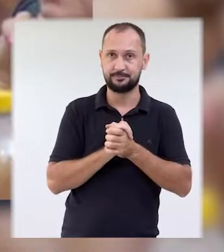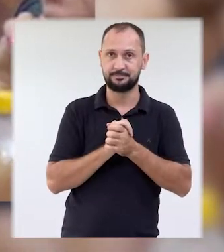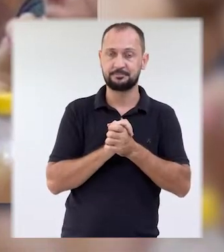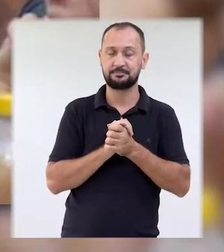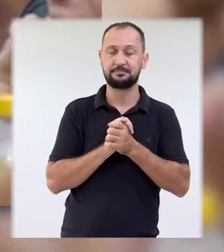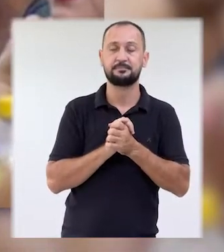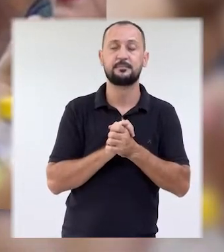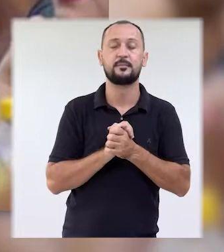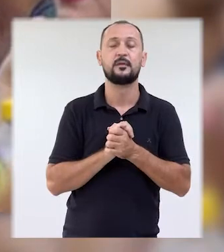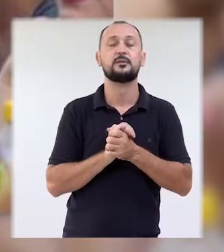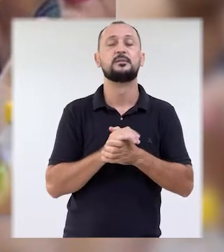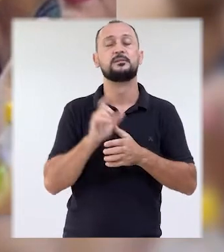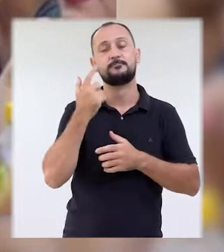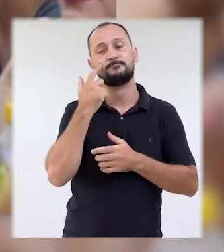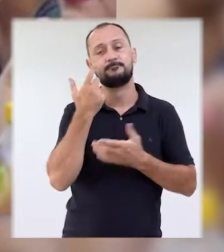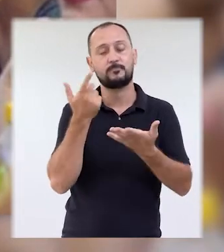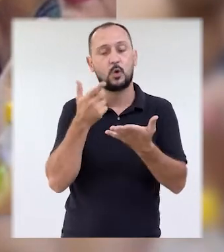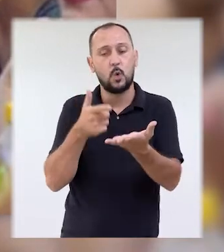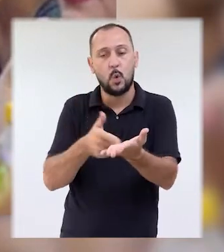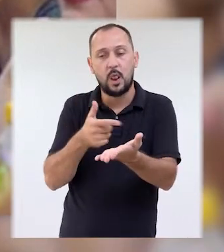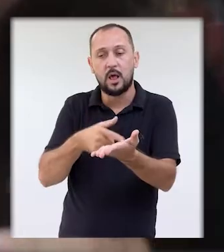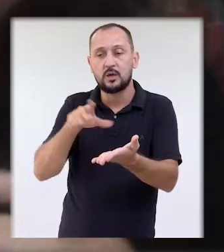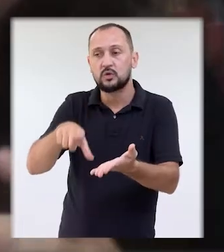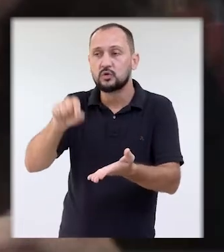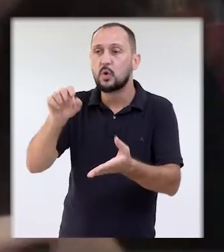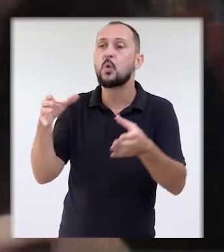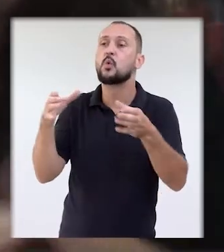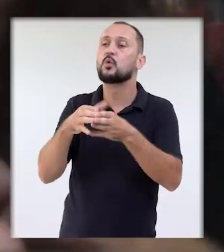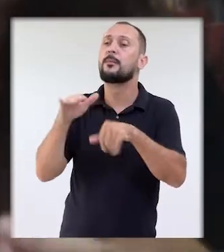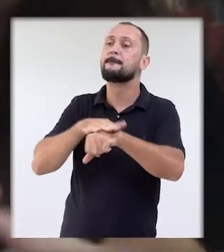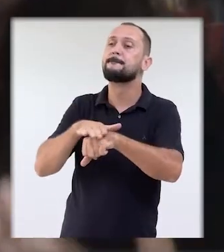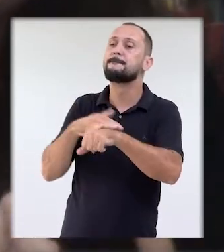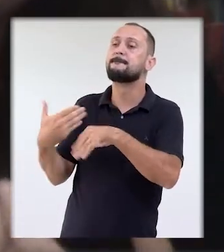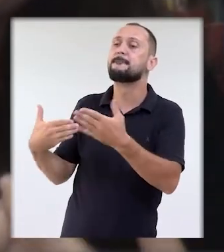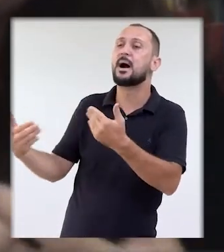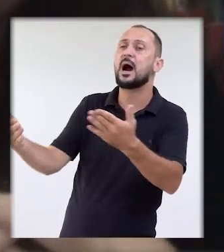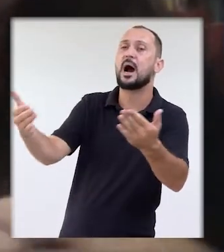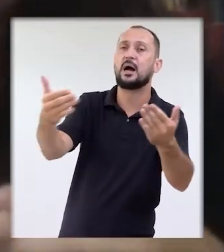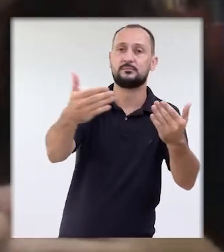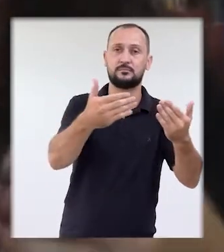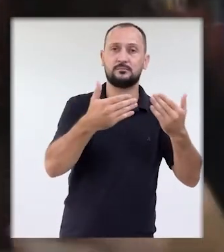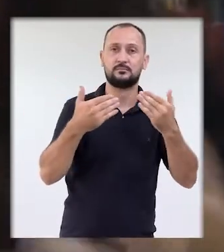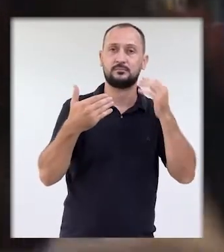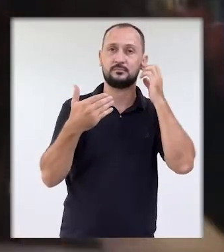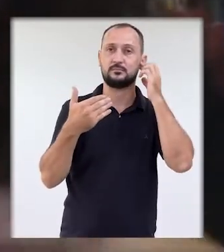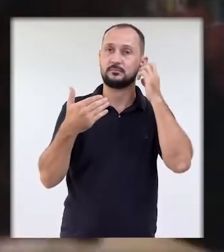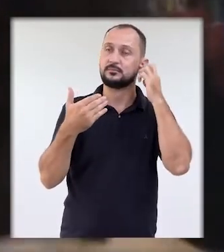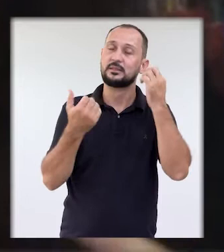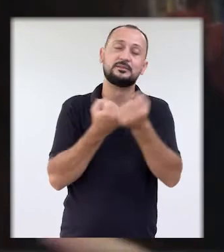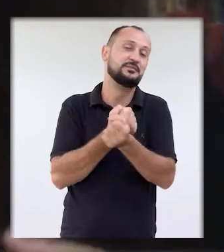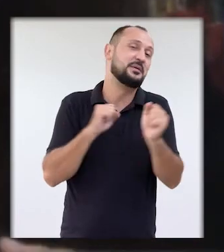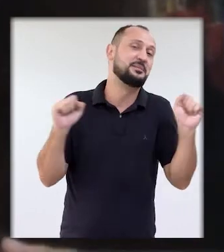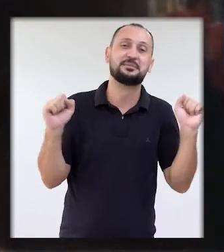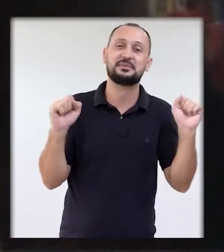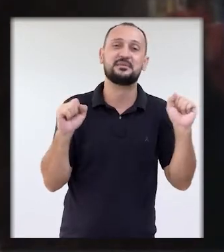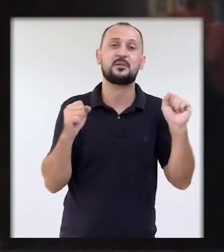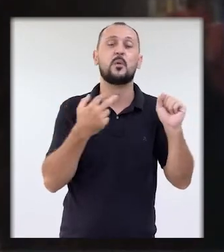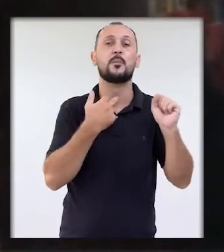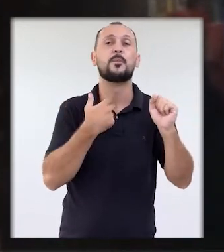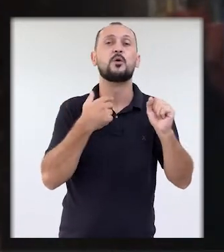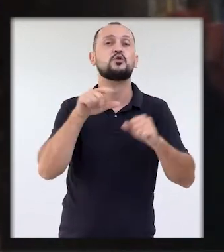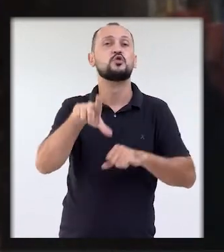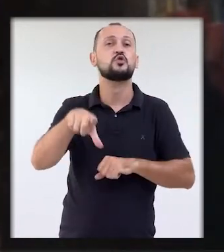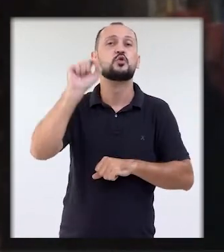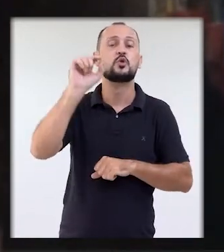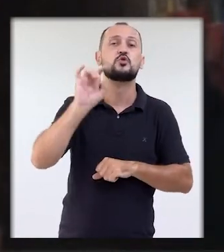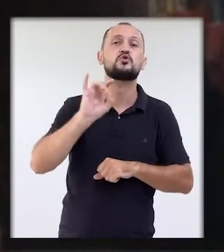A gente escolhe diante de uma força coletiva, mas não só, infelizmente, né? A gente